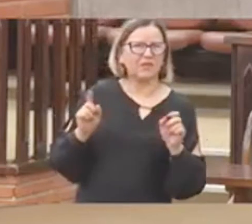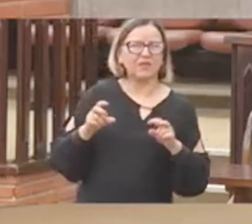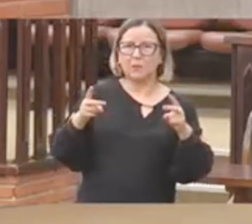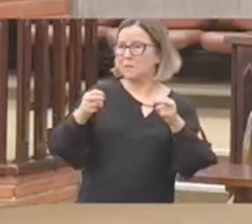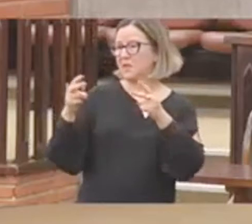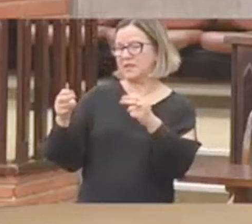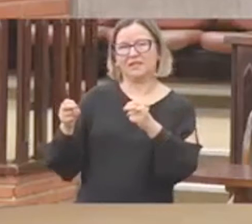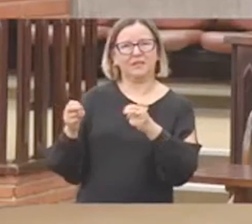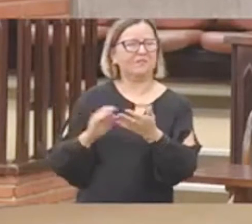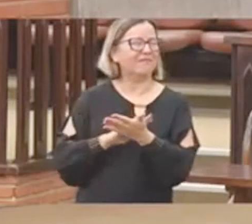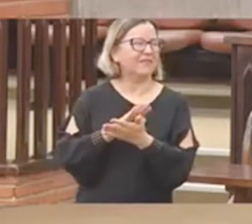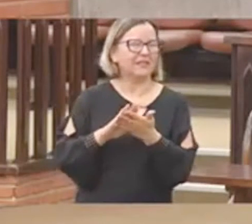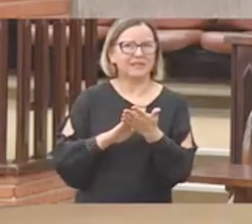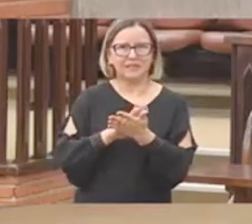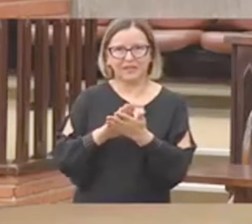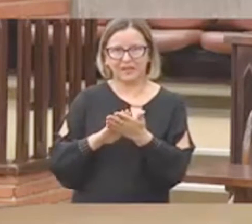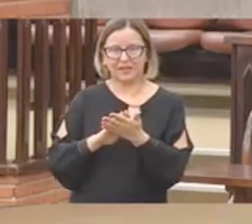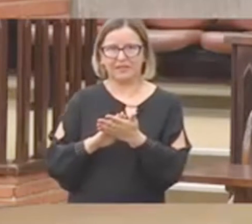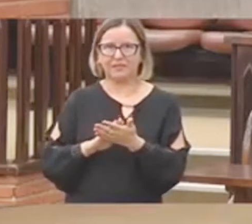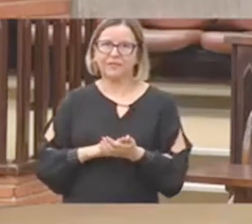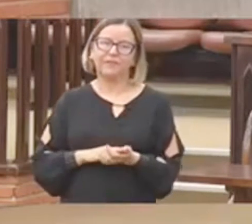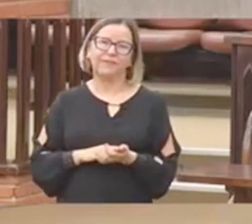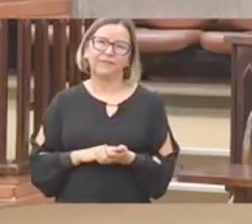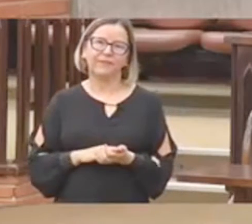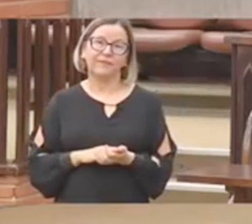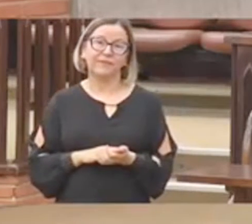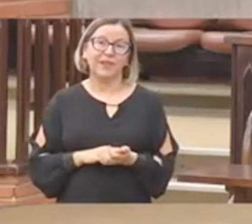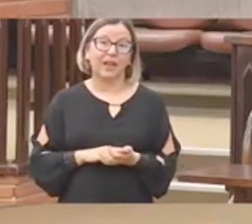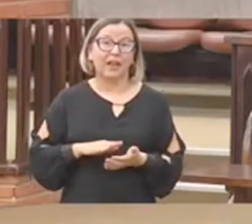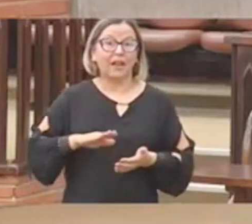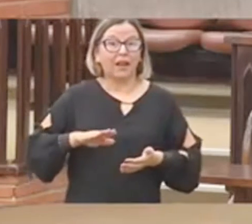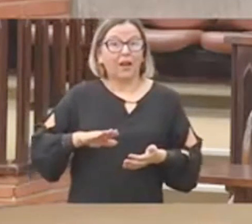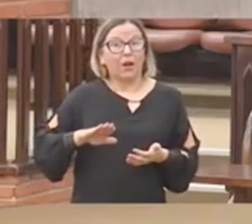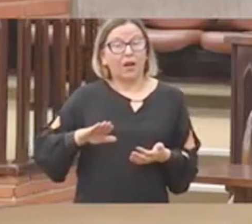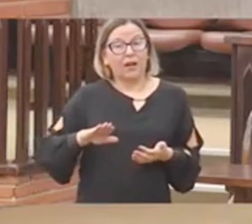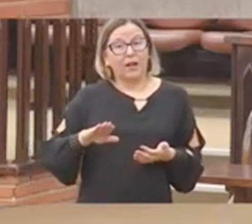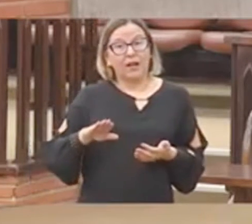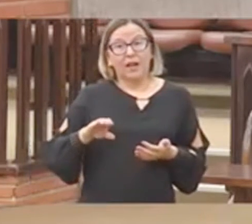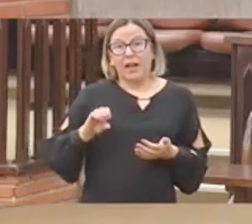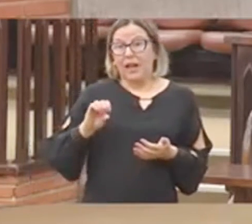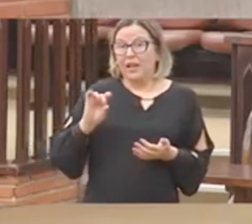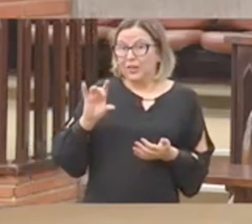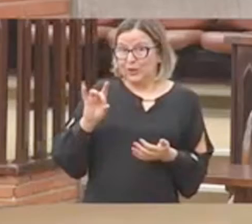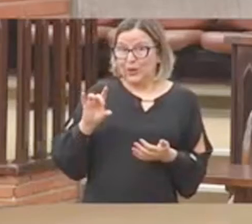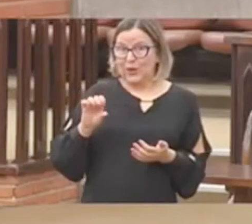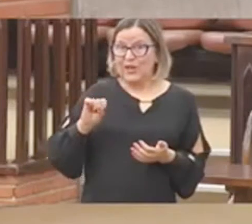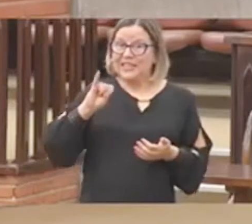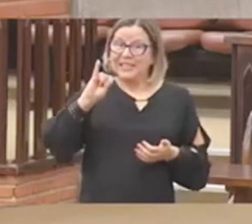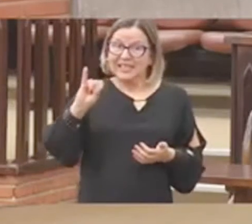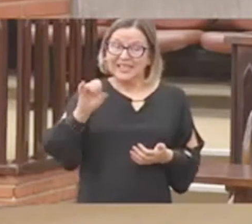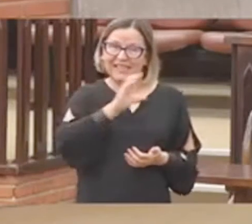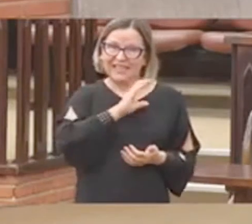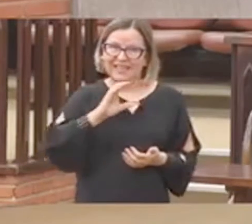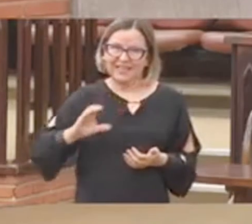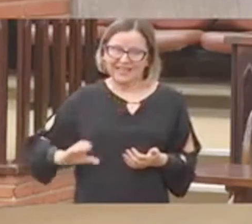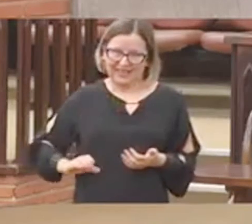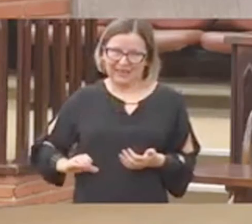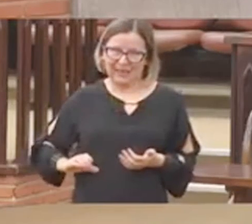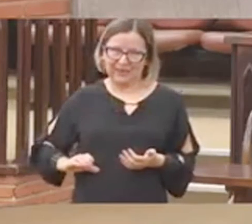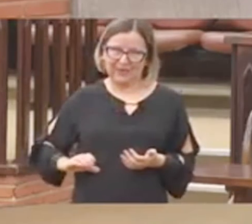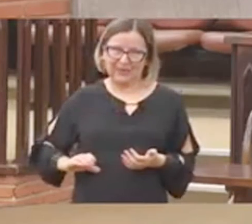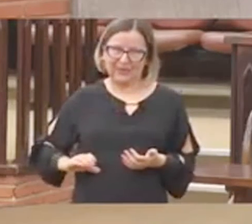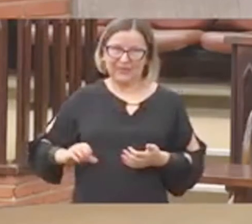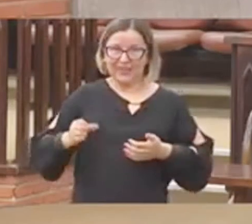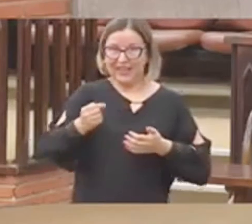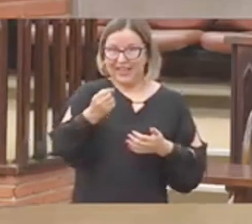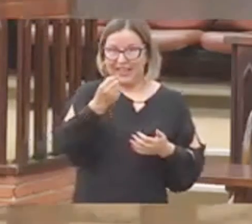percebem, a não ser que isto seja revelado pela palavra e através do Espírito